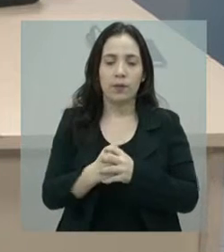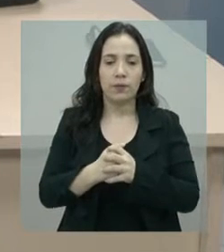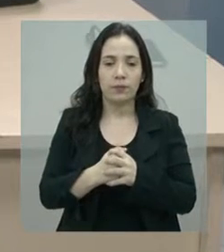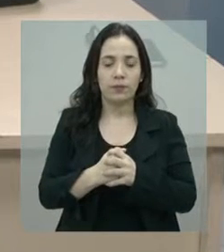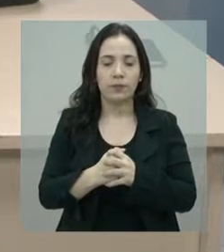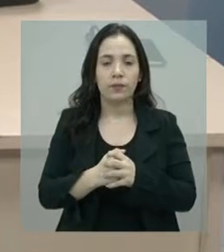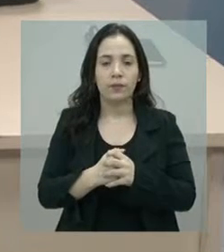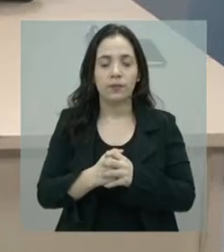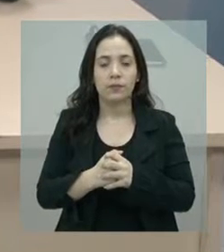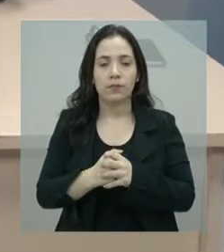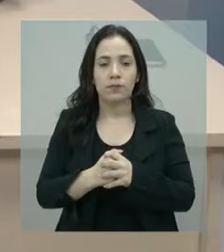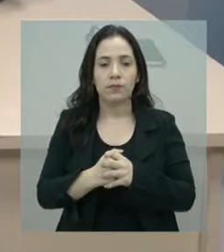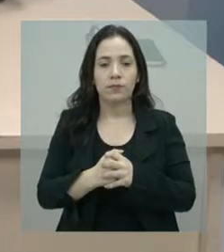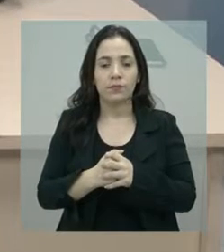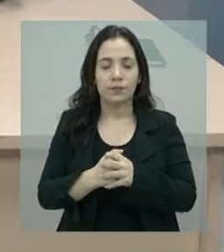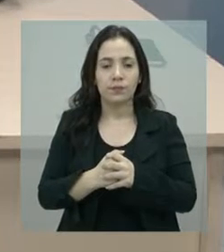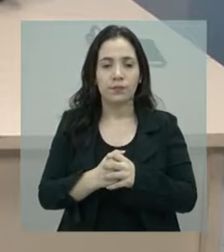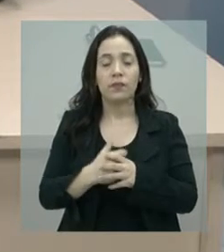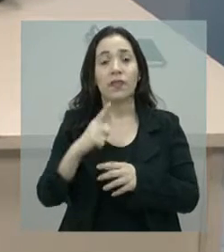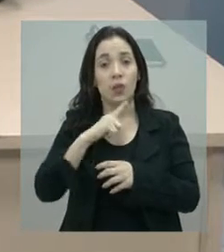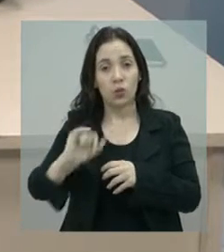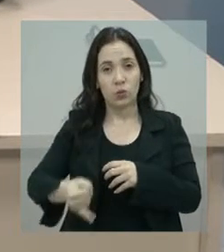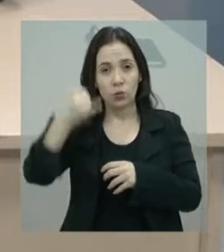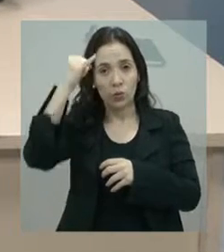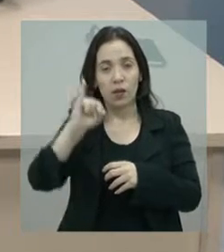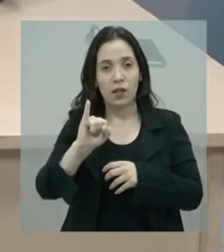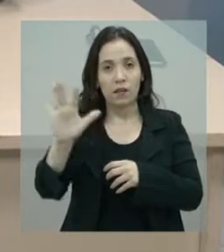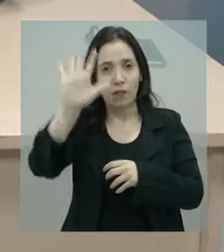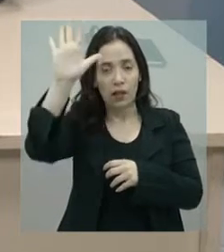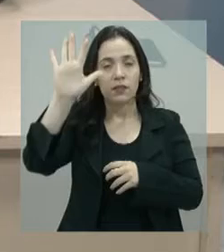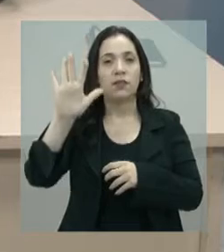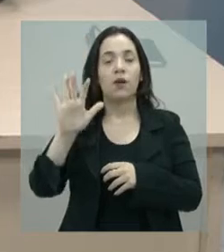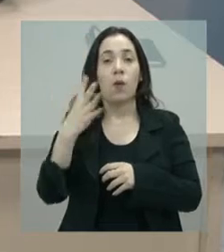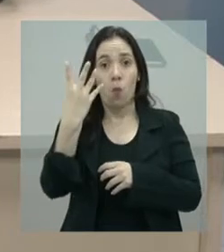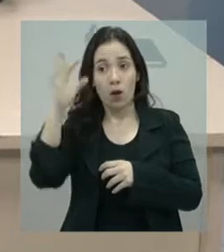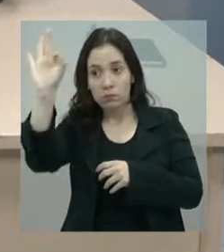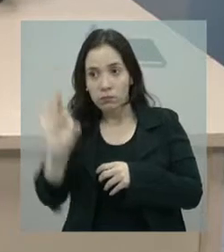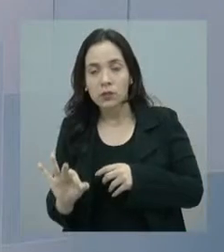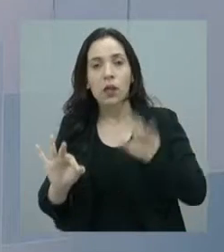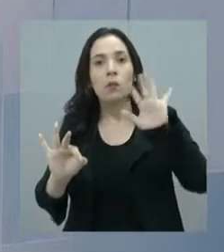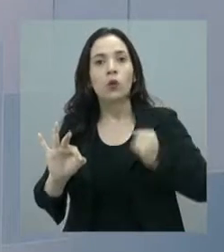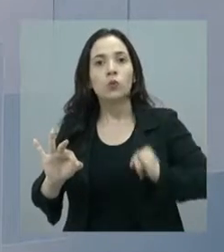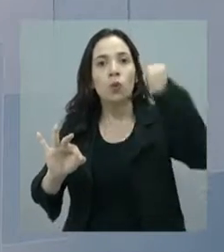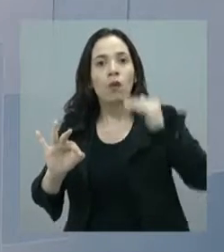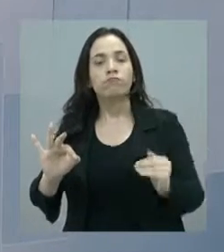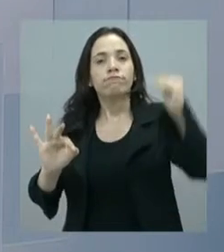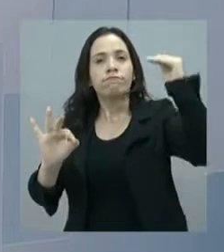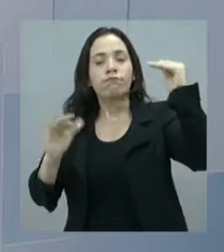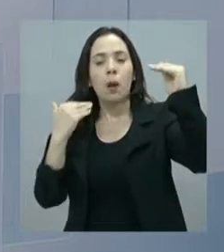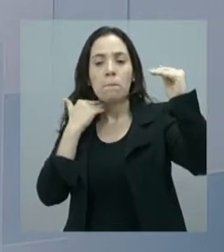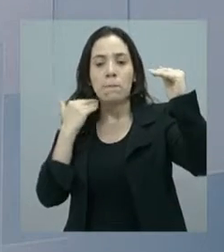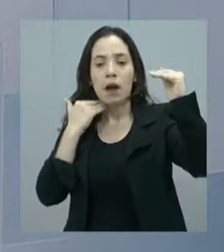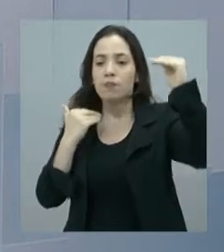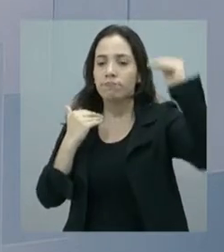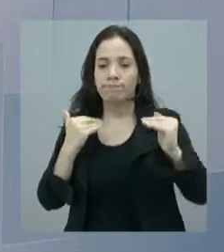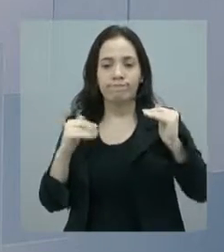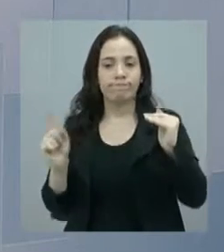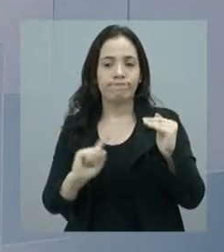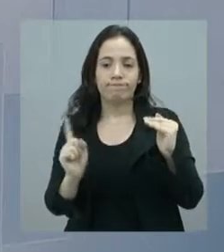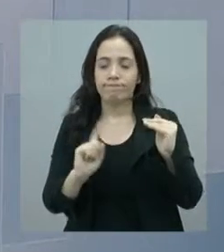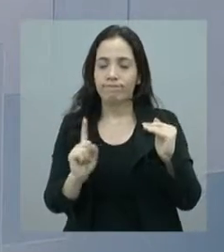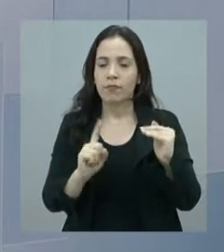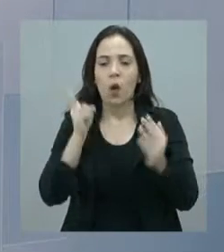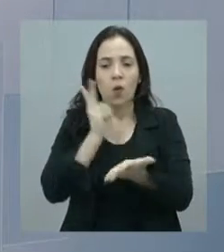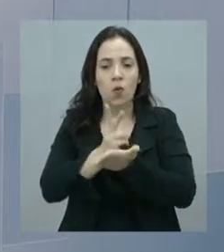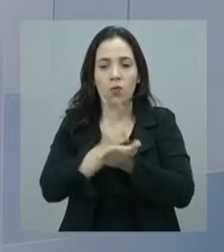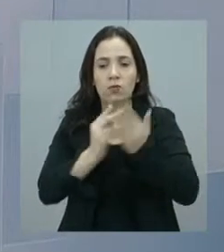inclusive, juros, e mesmo com a inflação de 4%, ele está acima de 5%. Né? Especialmente para o setor privado, porque ele não baixou.